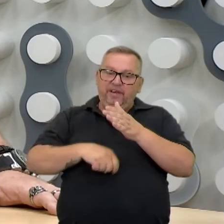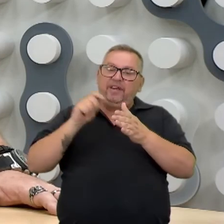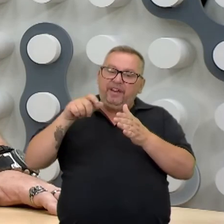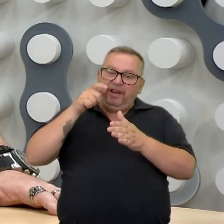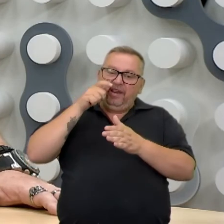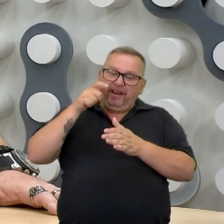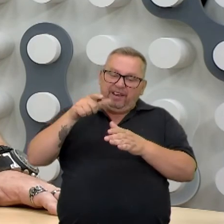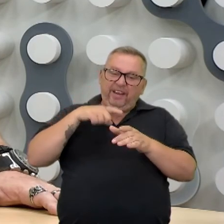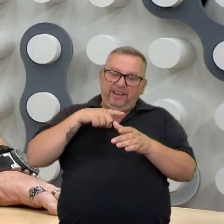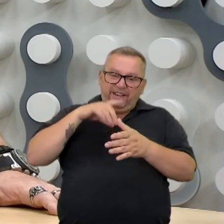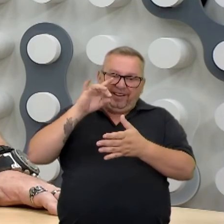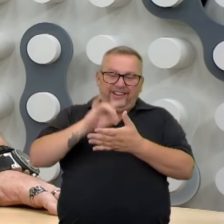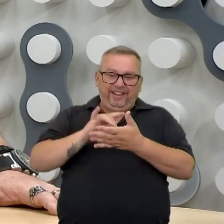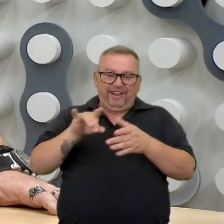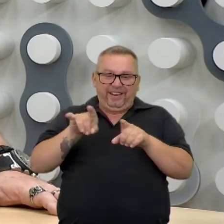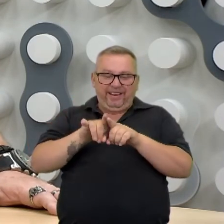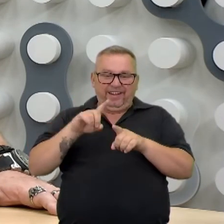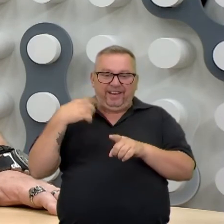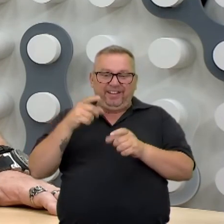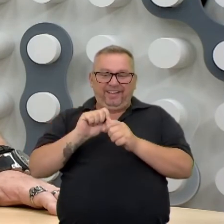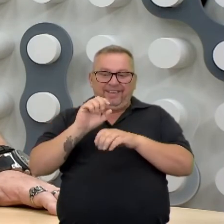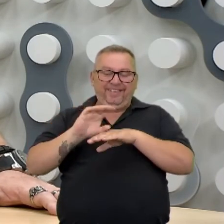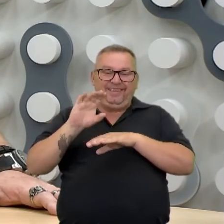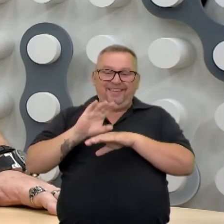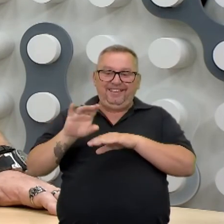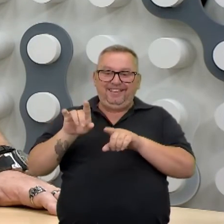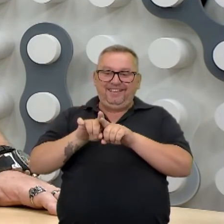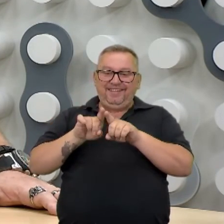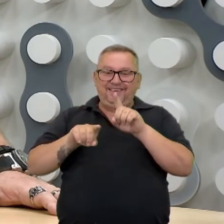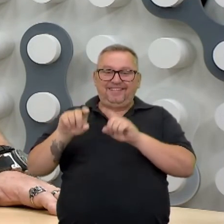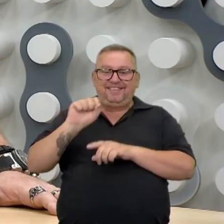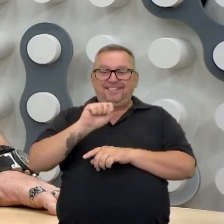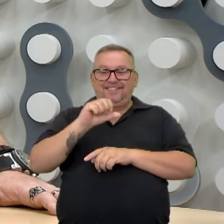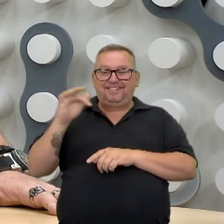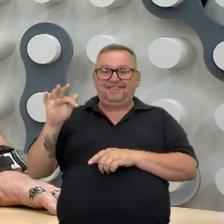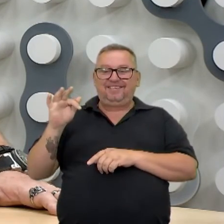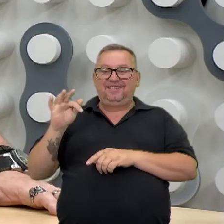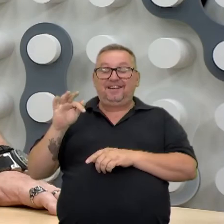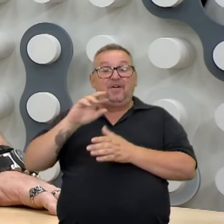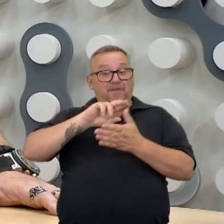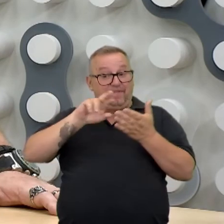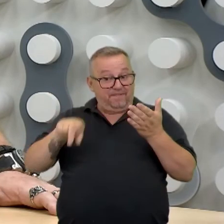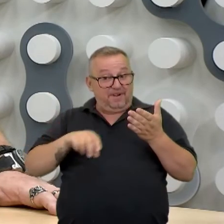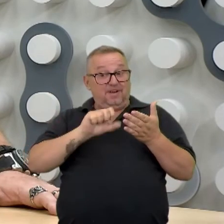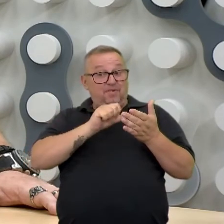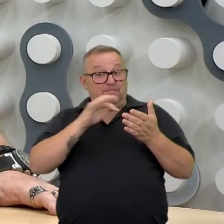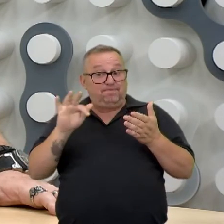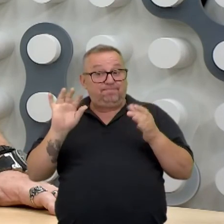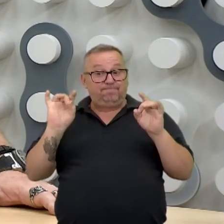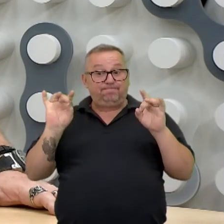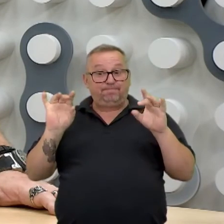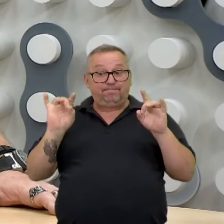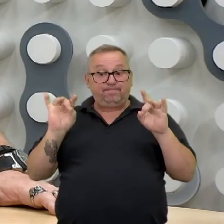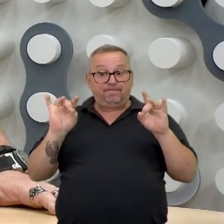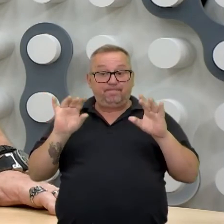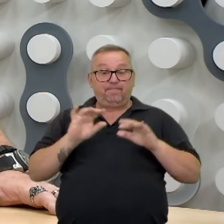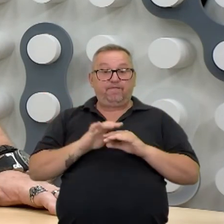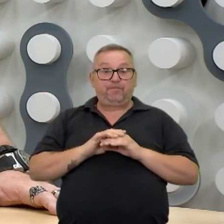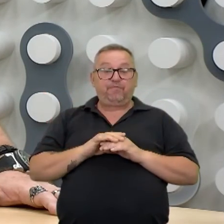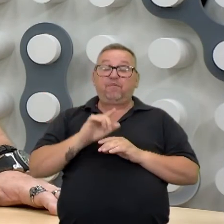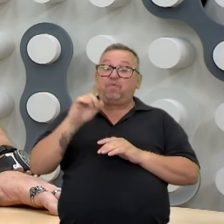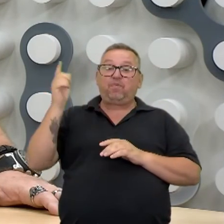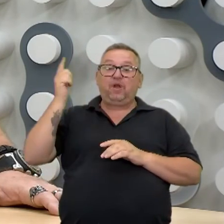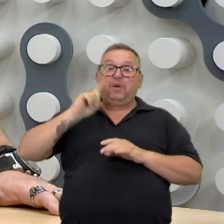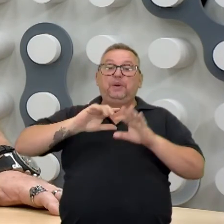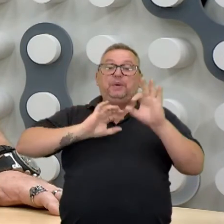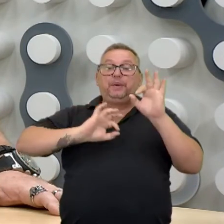que são dados oficiais. É só fazer aí um curso, né? Tem um software, tem vários softwares específicos, eu usei um deles e consegui